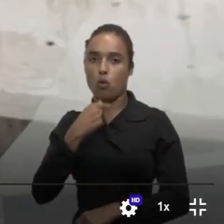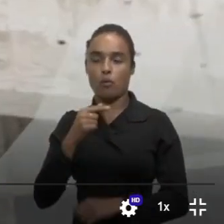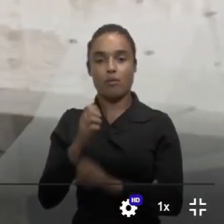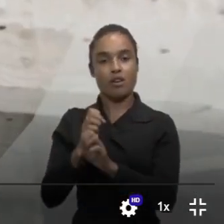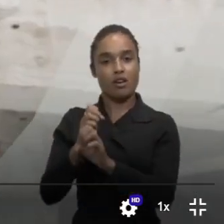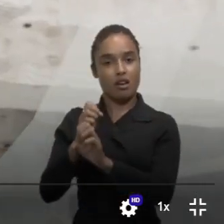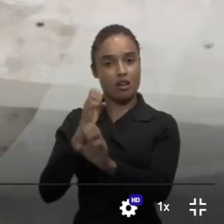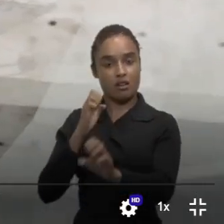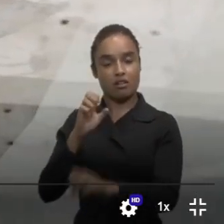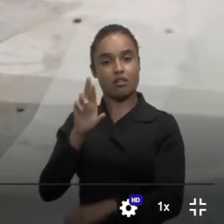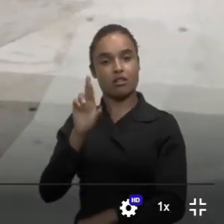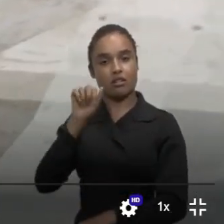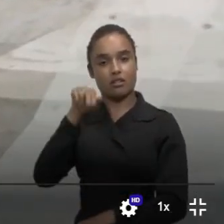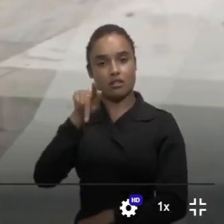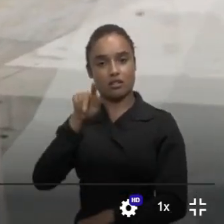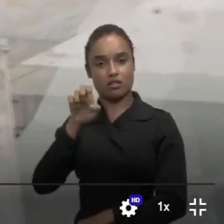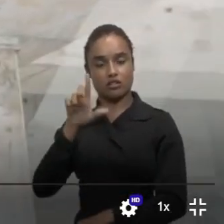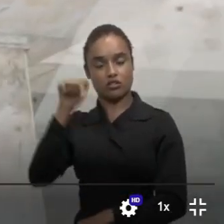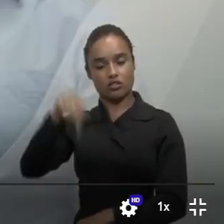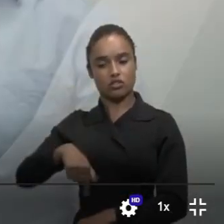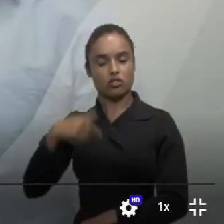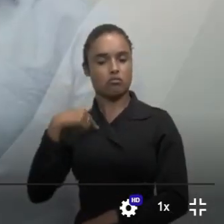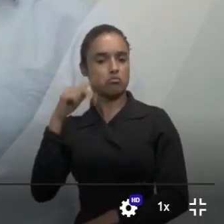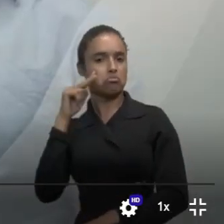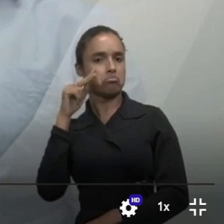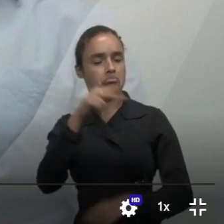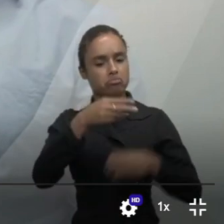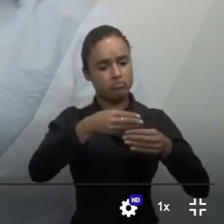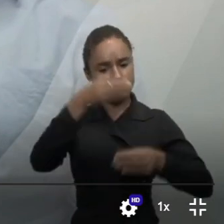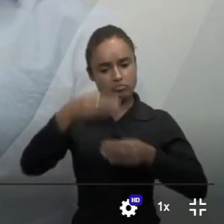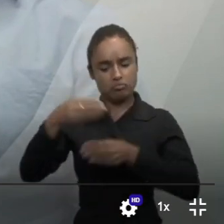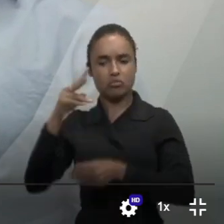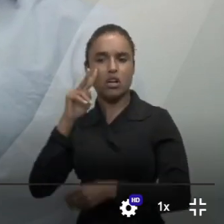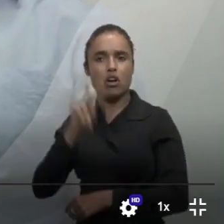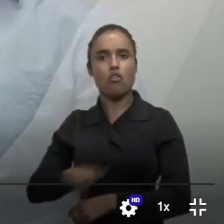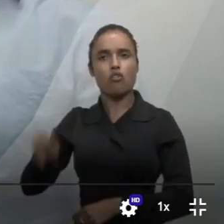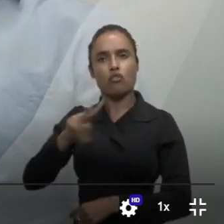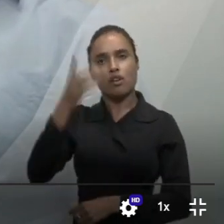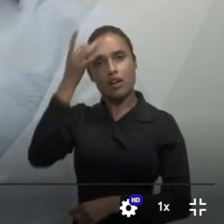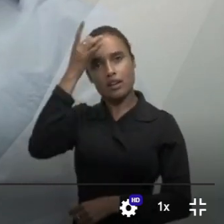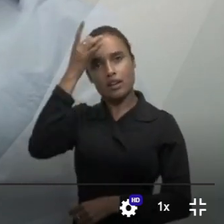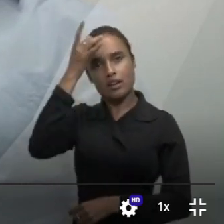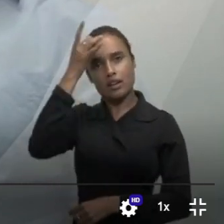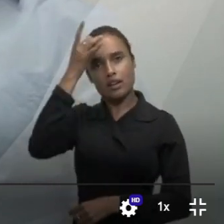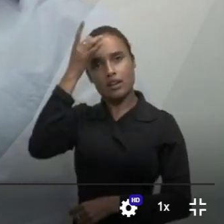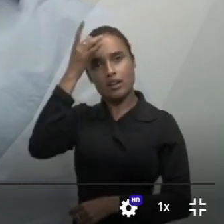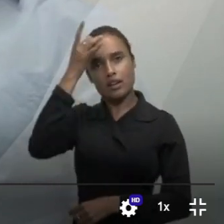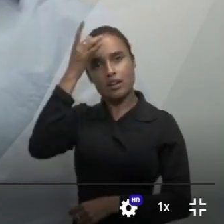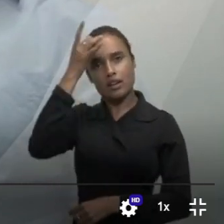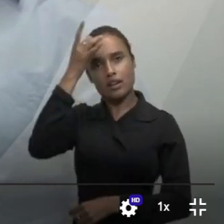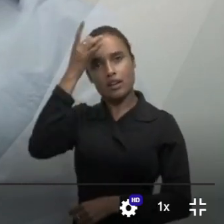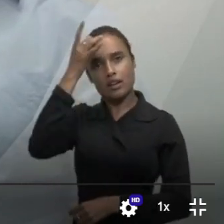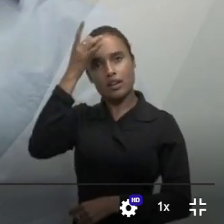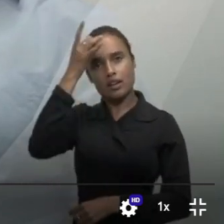fica bem mais fácil de visualizá-las. As vigas comuns são as chamadas vigas retangulares.